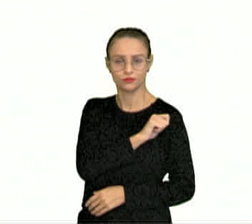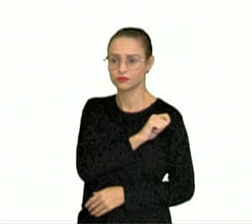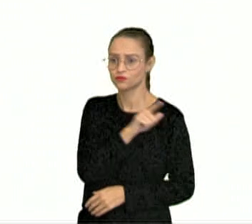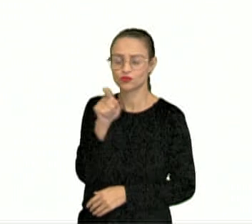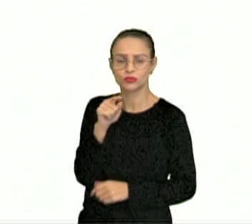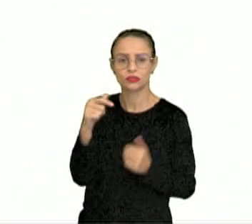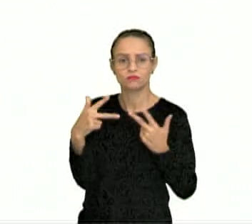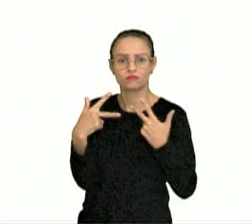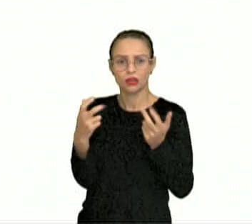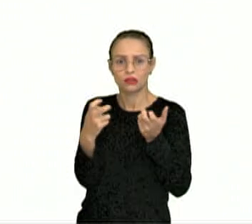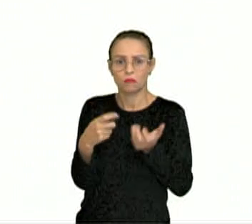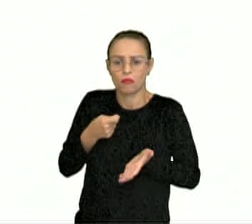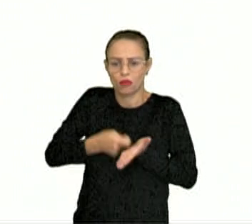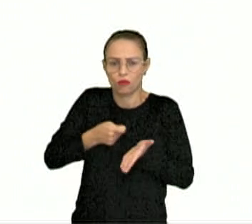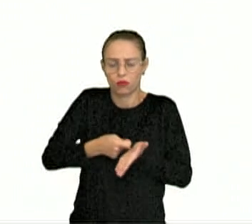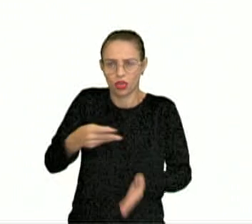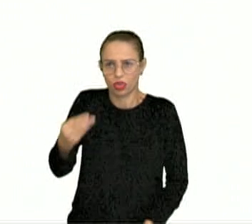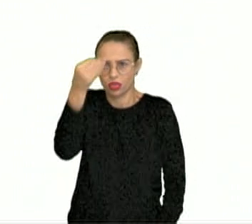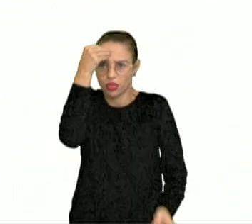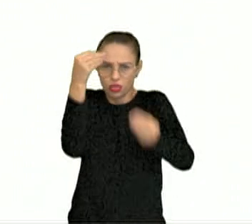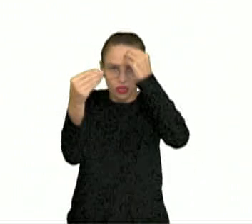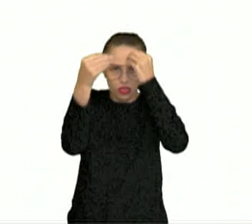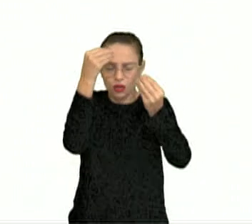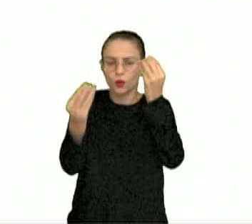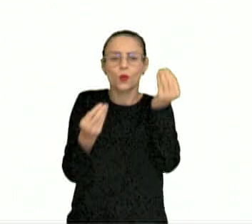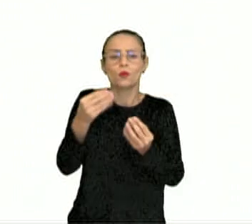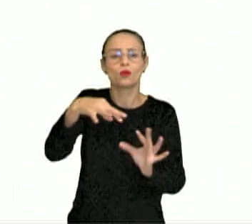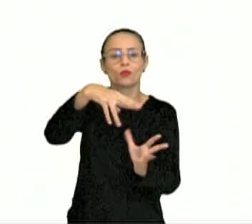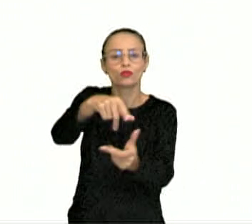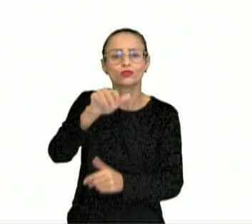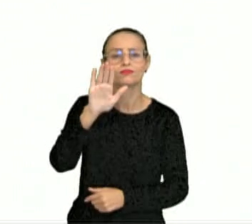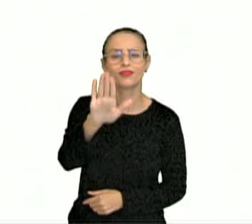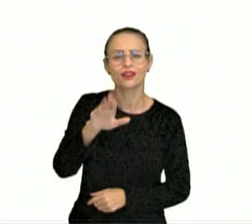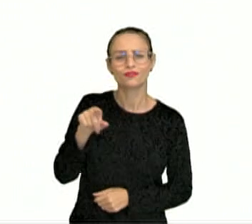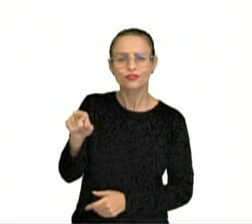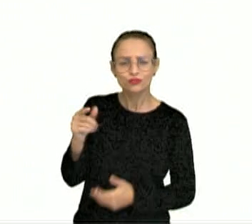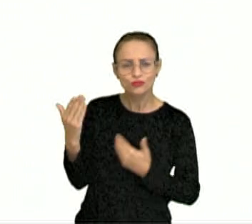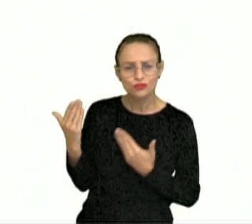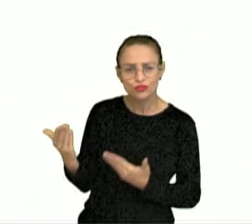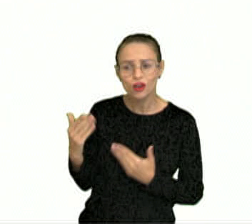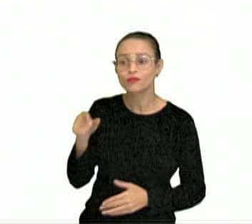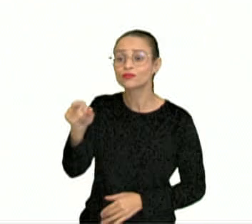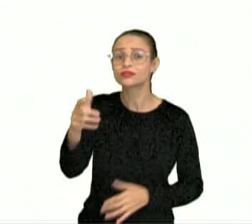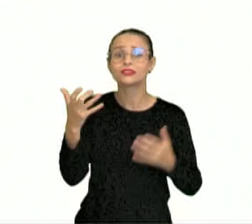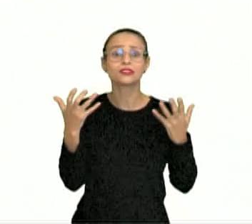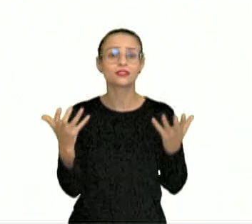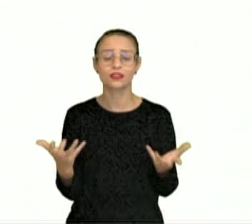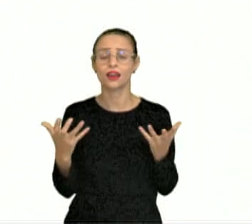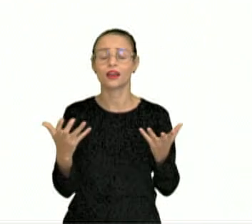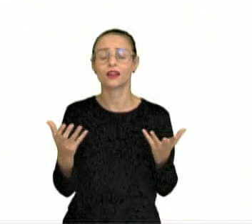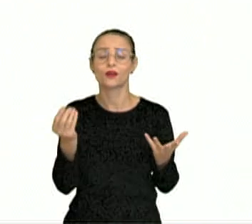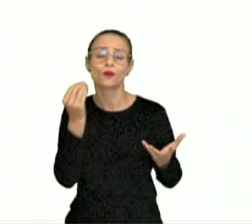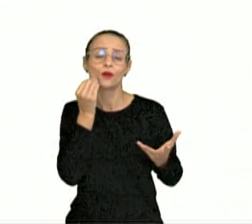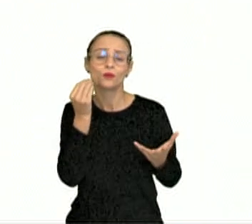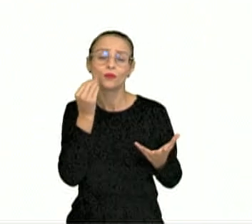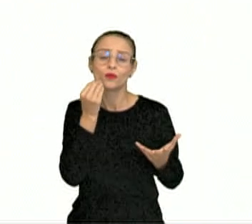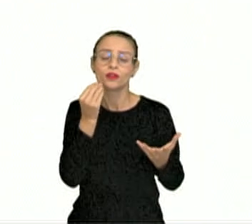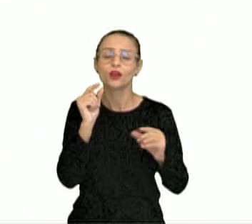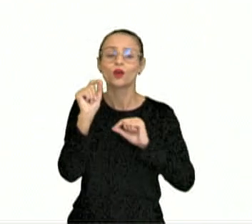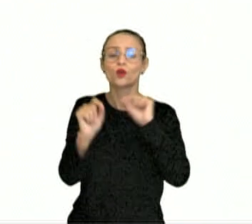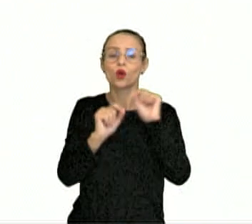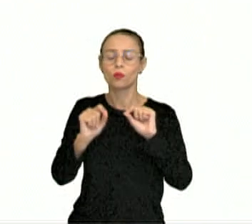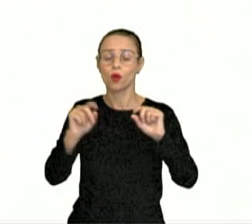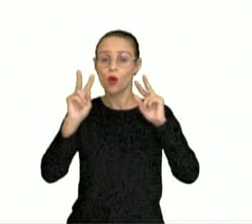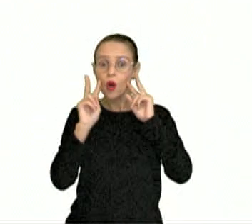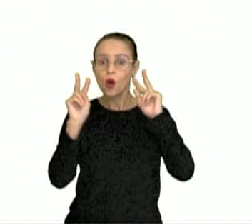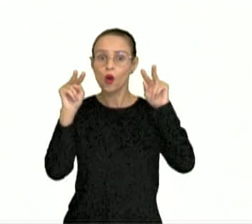obrigado a decorar como é o mundo, mas, enquanto jovem, só queres uma pequena oportunidade para poder olhar